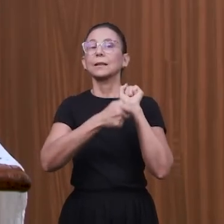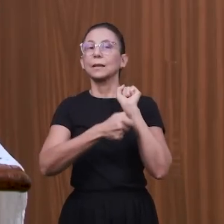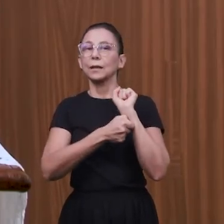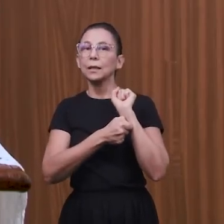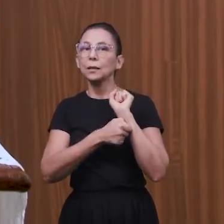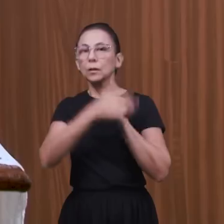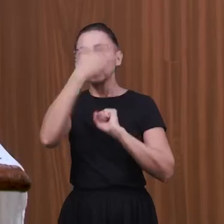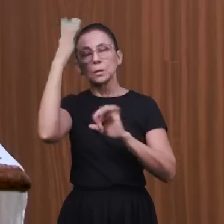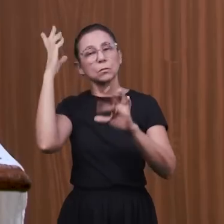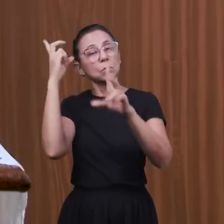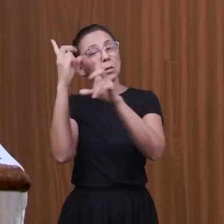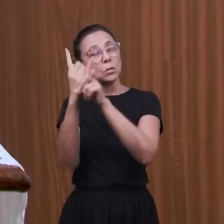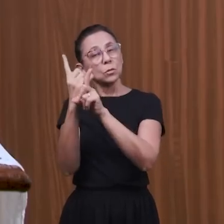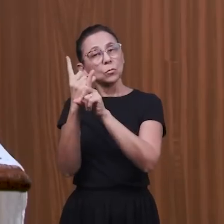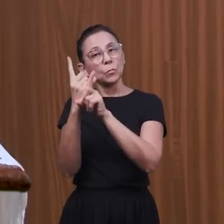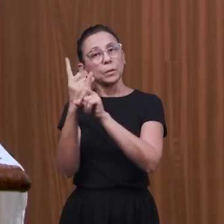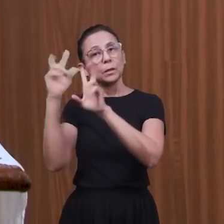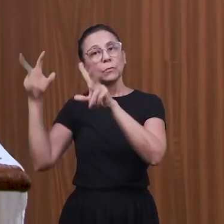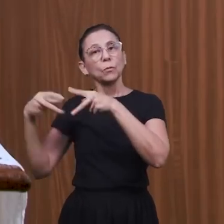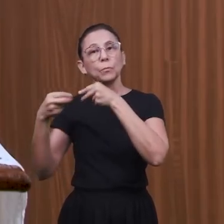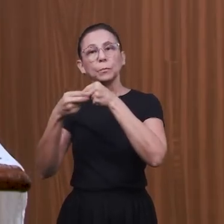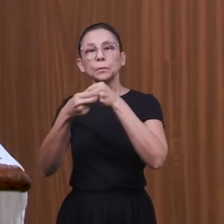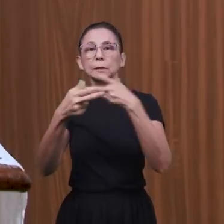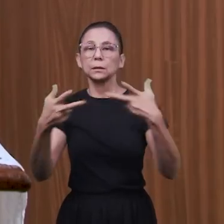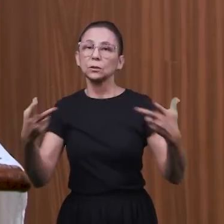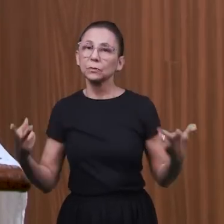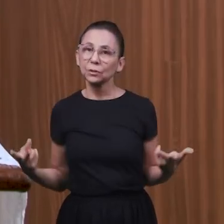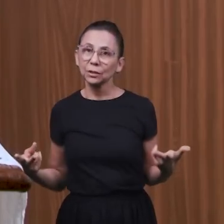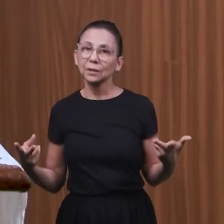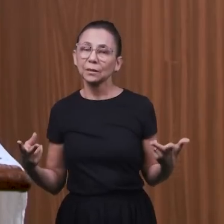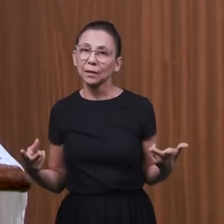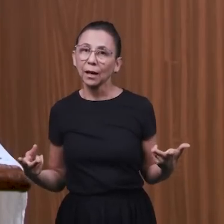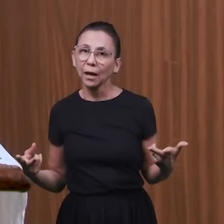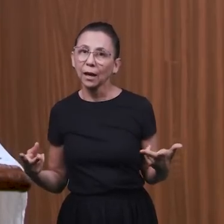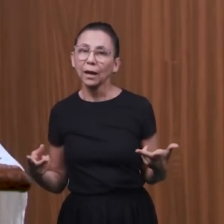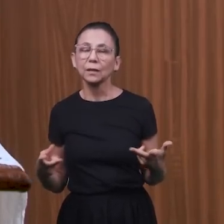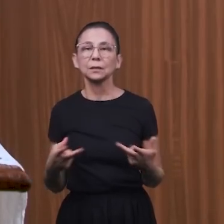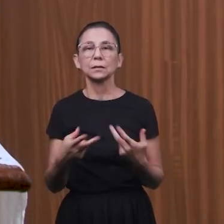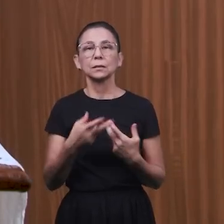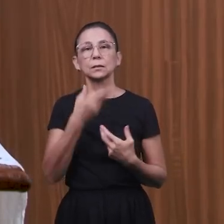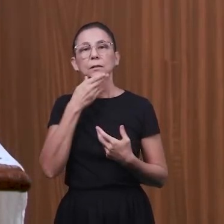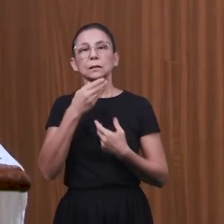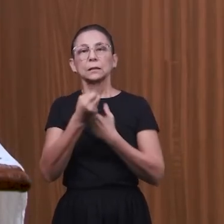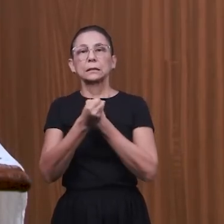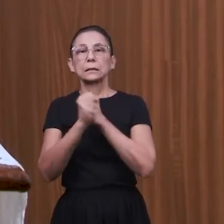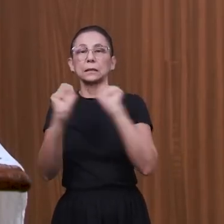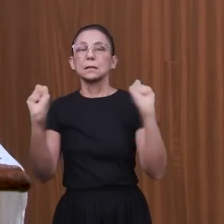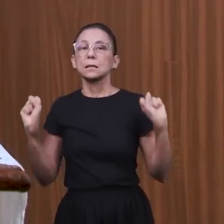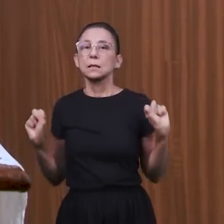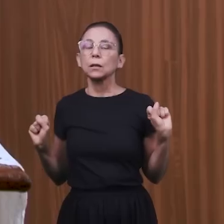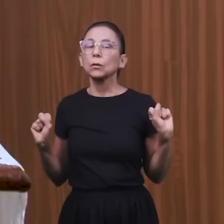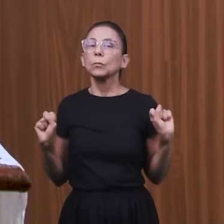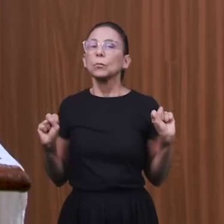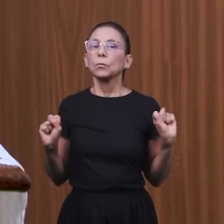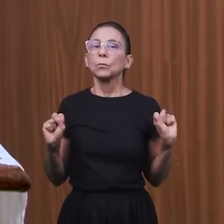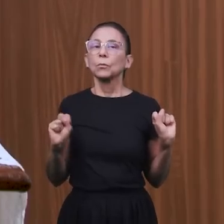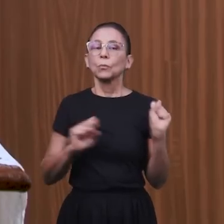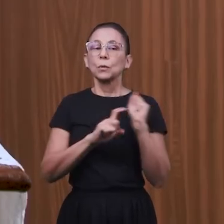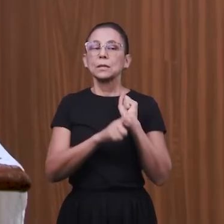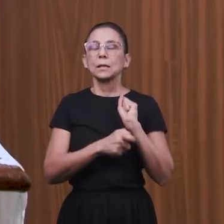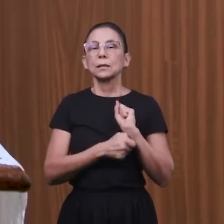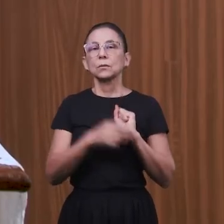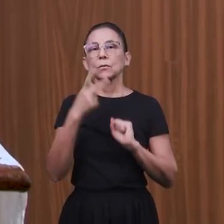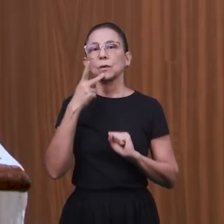prêmio, digamos assim. E se você não, você vai me dar um prêmio. E o enigma que Sansão apresentou foi o